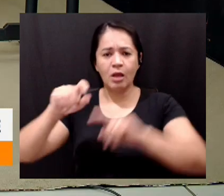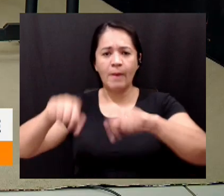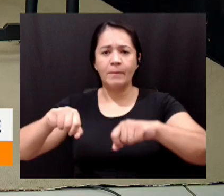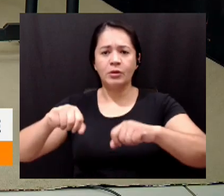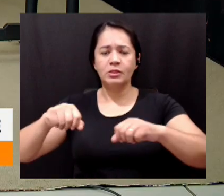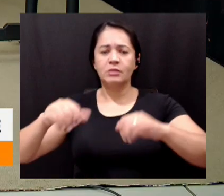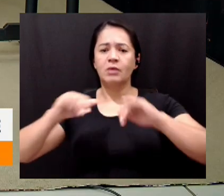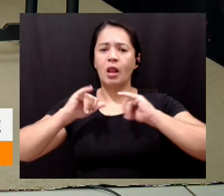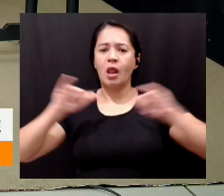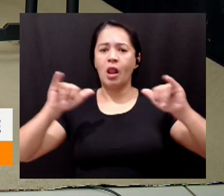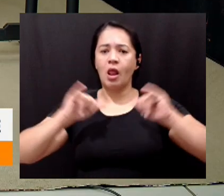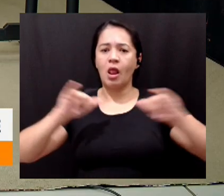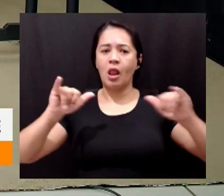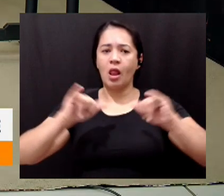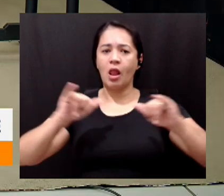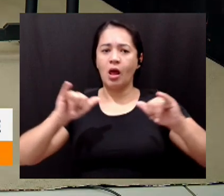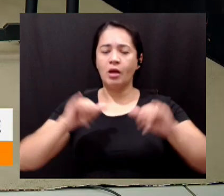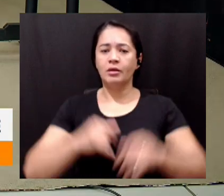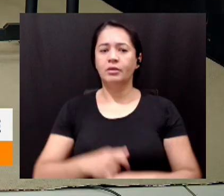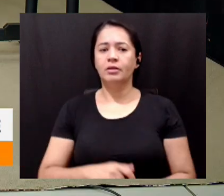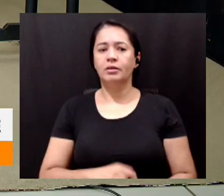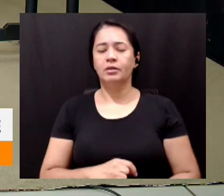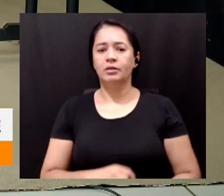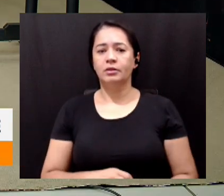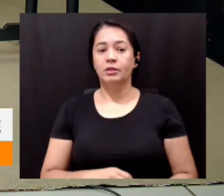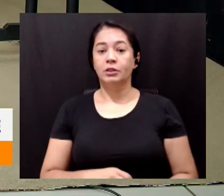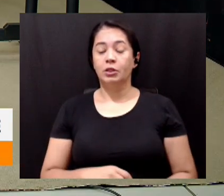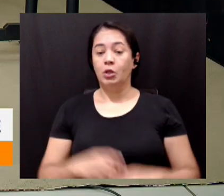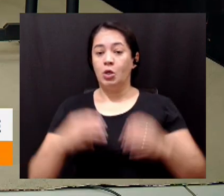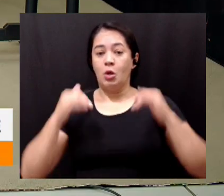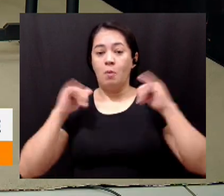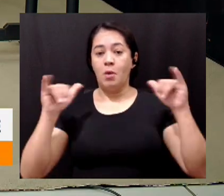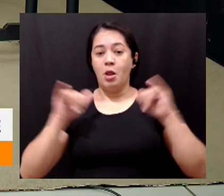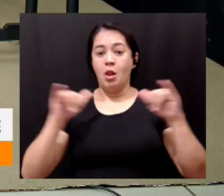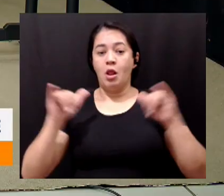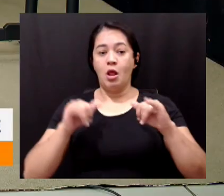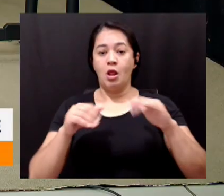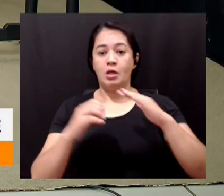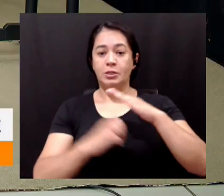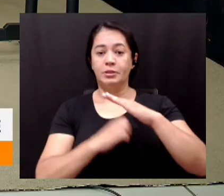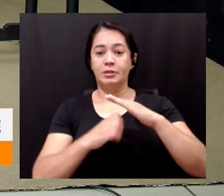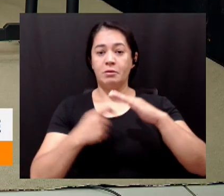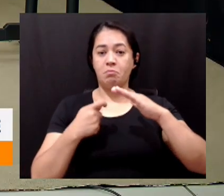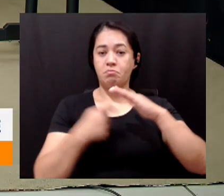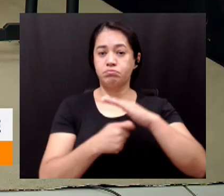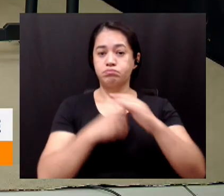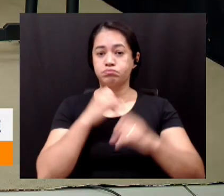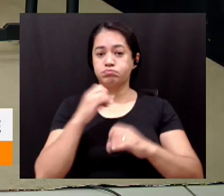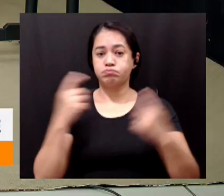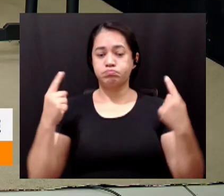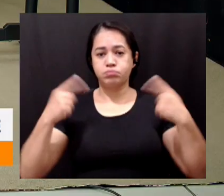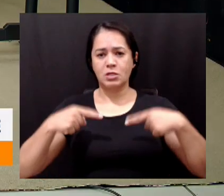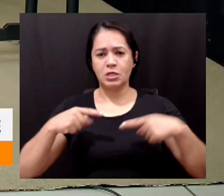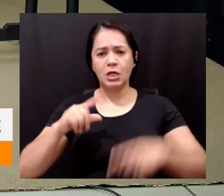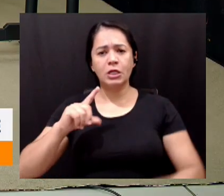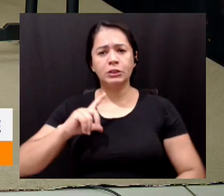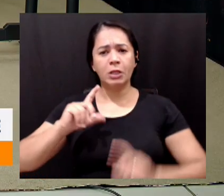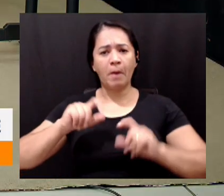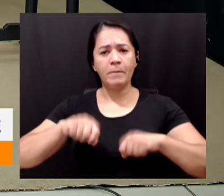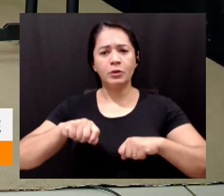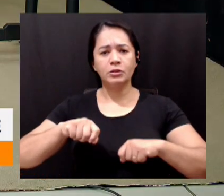desse marketing tão fervoroso das casas de apostas? Existe essa possibilidade de esse marketing não